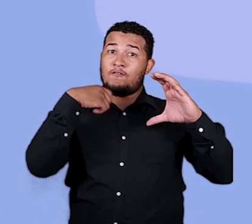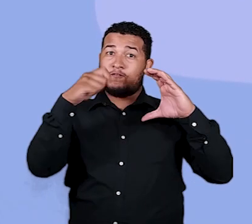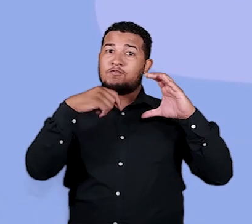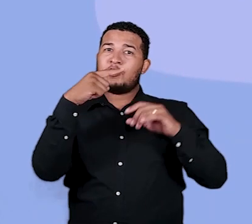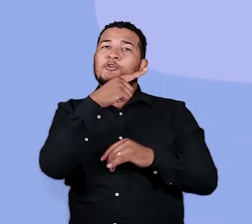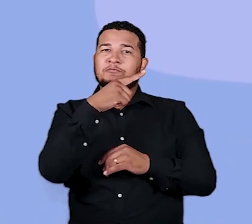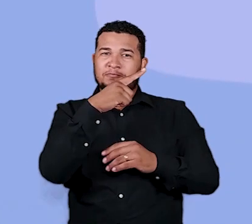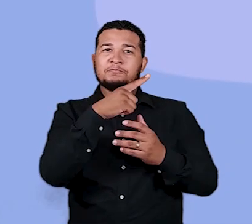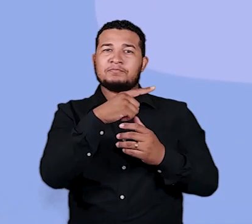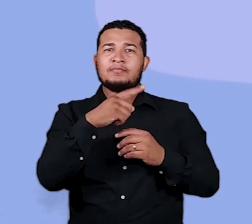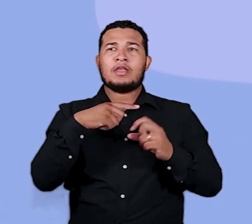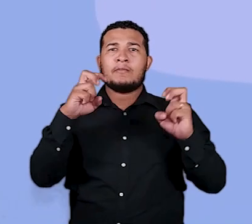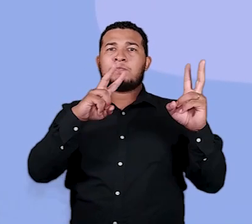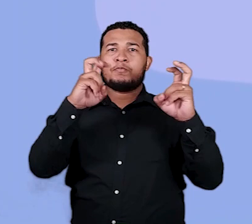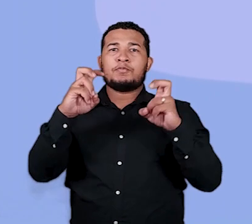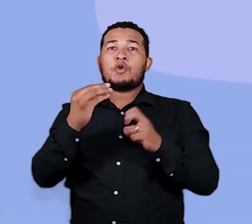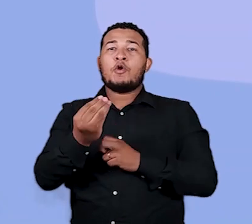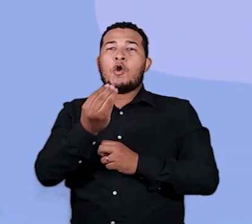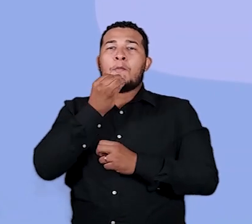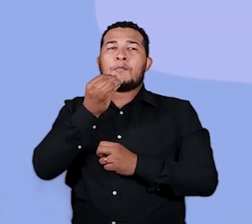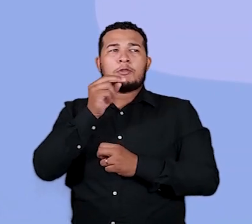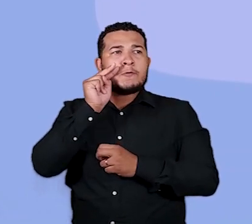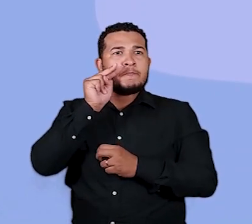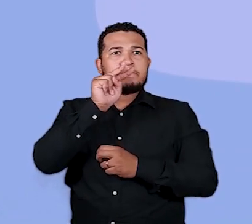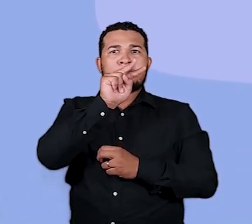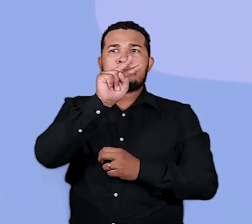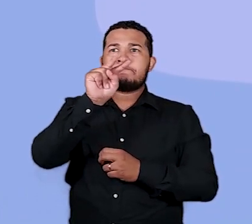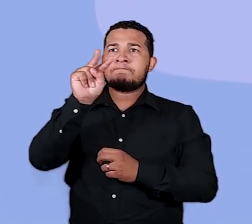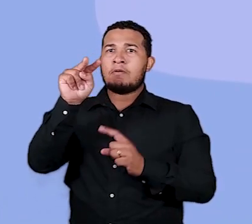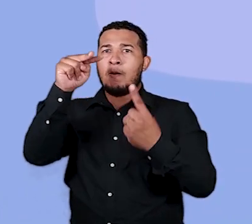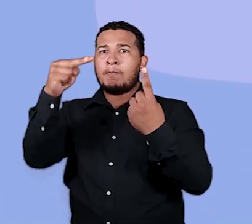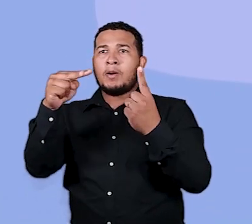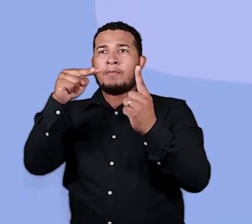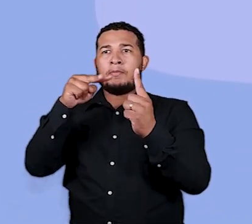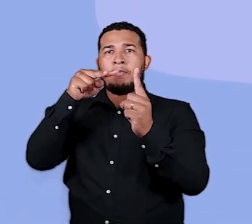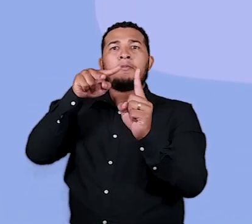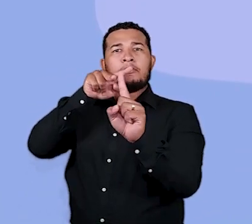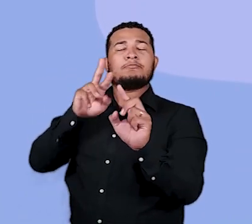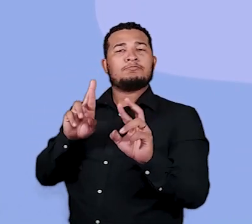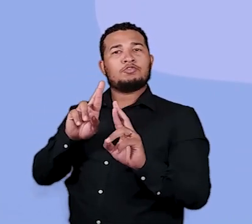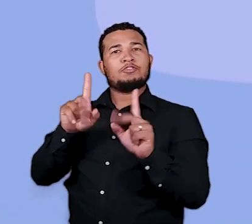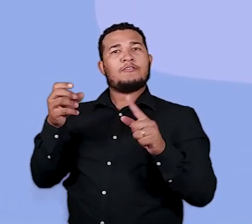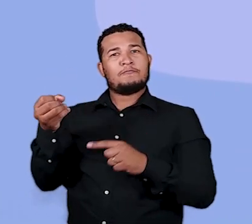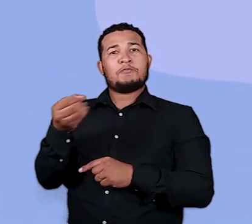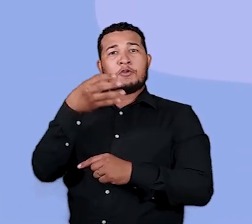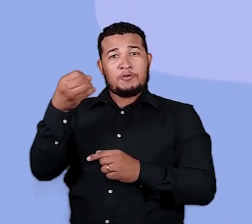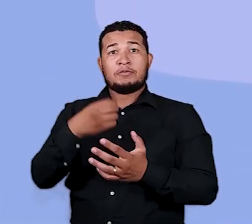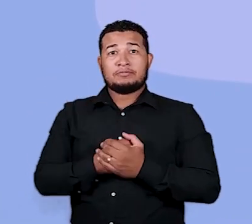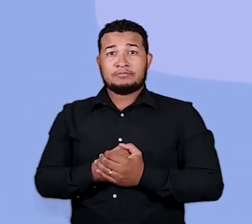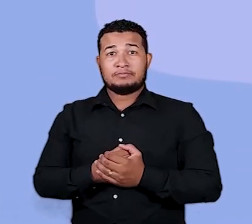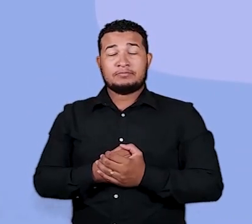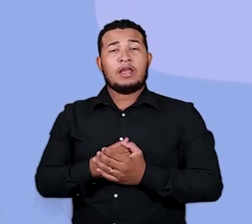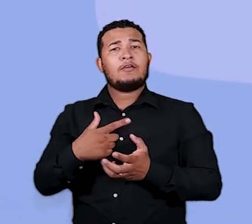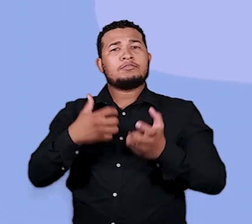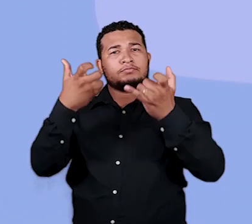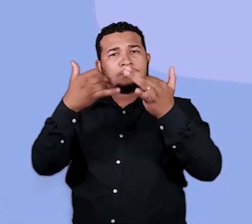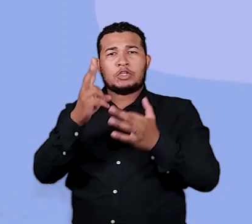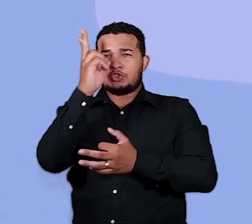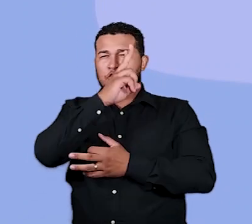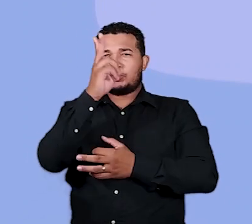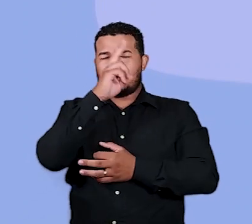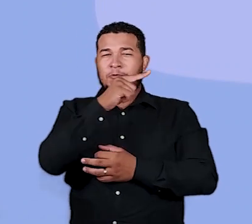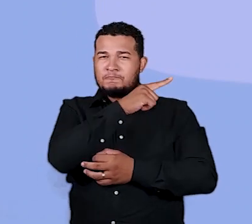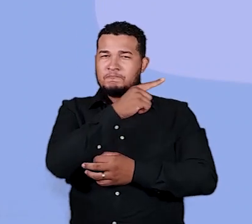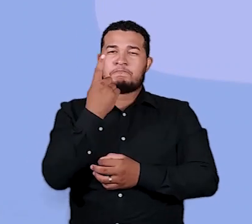tá? E aí eu botei um tema aí nesse slide, oportunidade de olharmos o mundo dentro de uma nova perspectiva. E eu vou contar para você